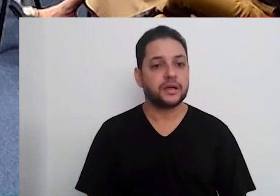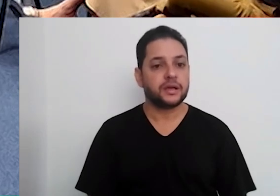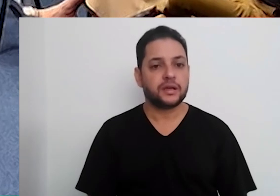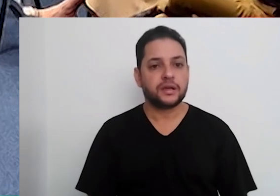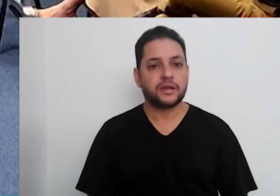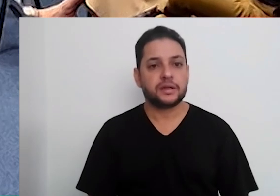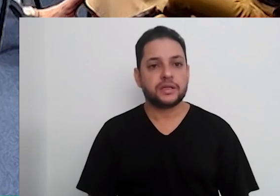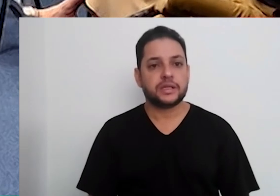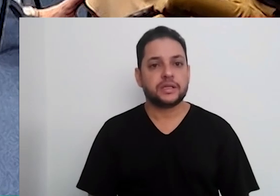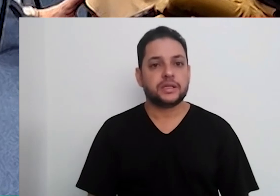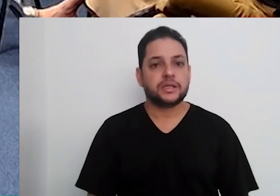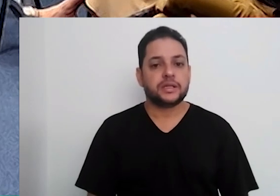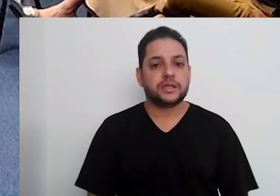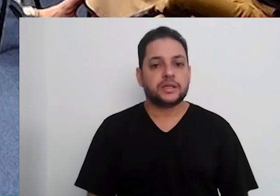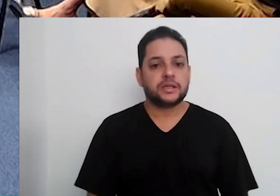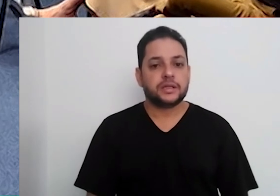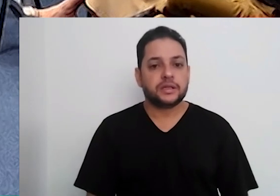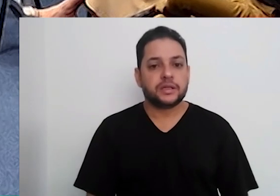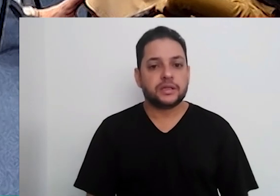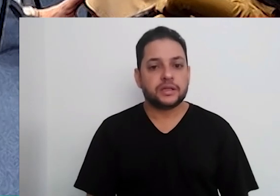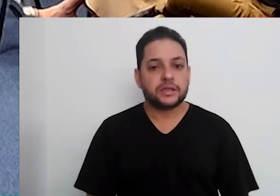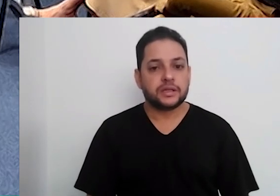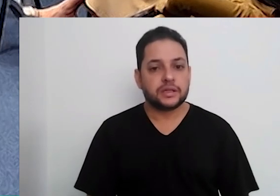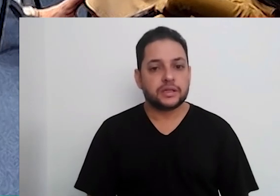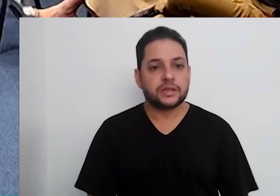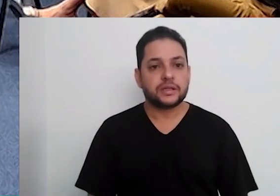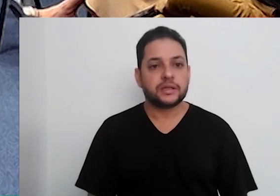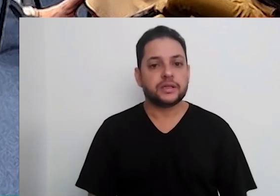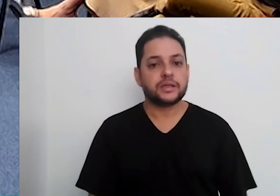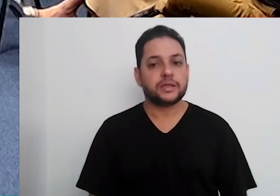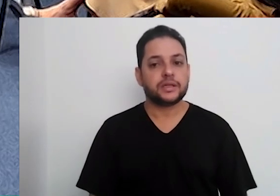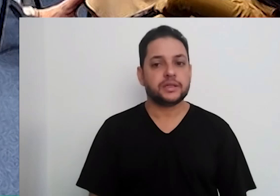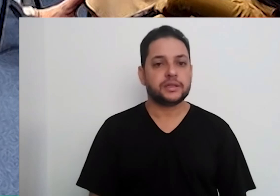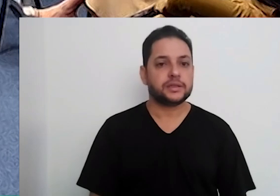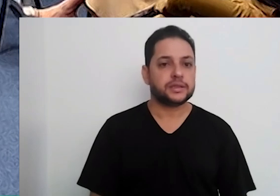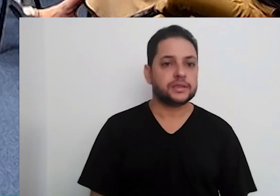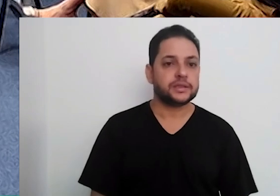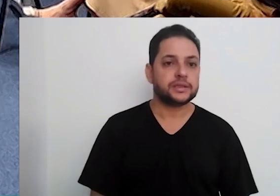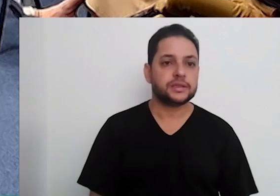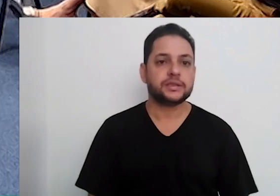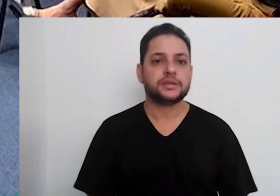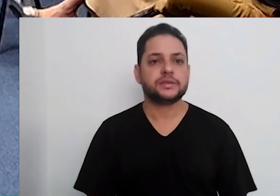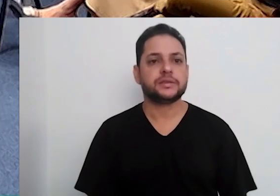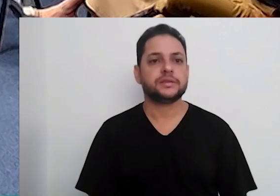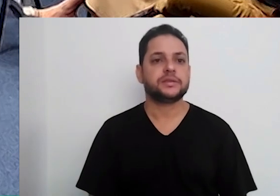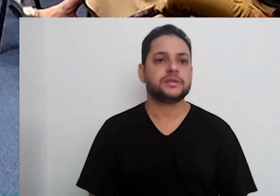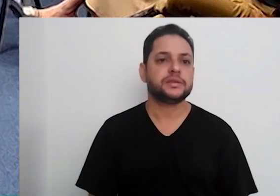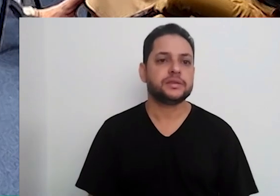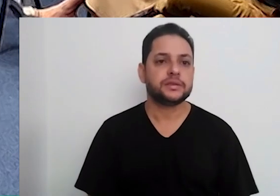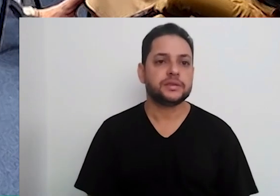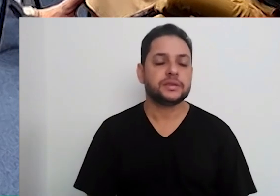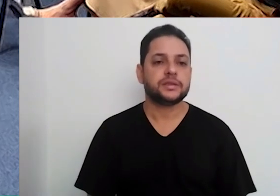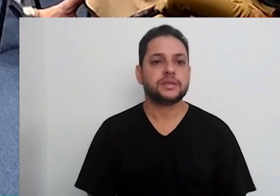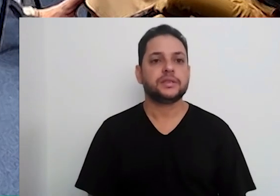tinha dá impressão assim que o início realmente vai assim em direção à justiça restaurativa né